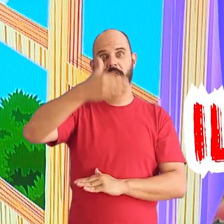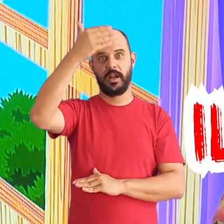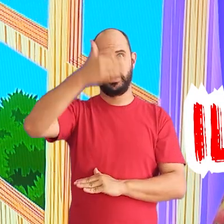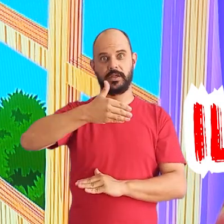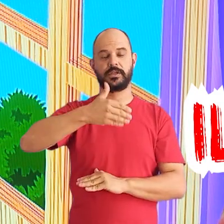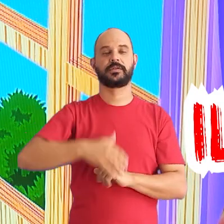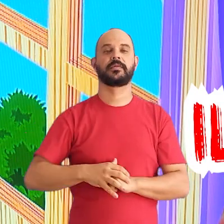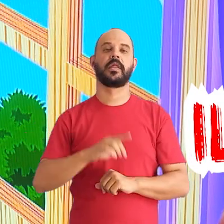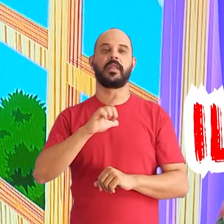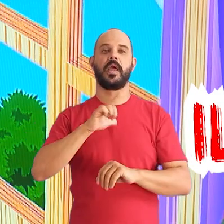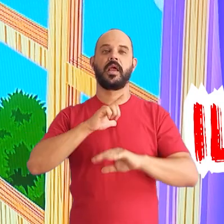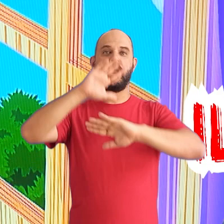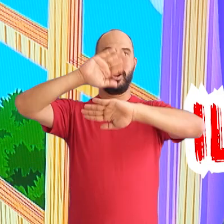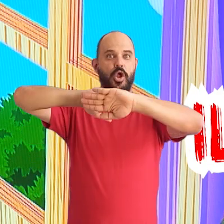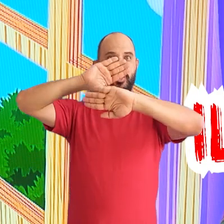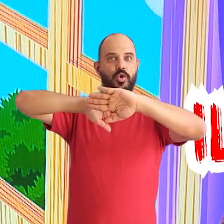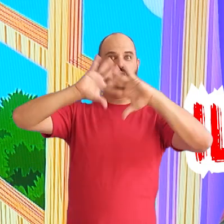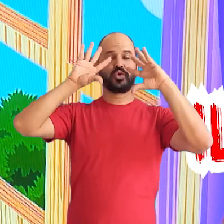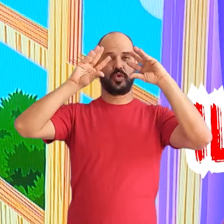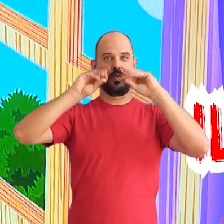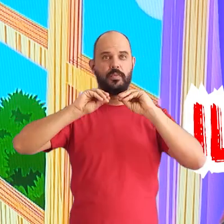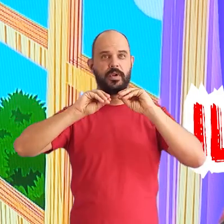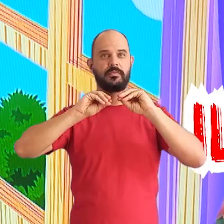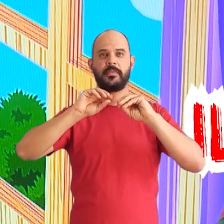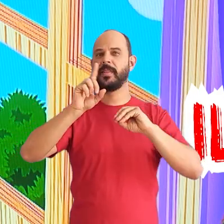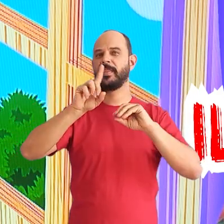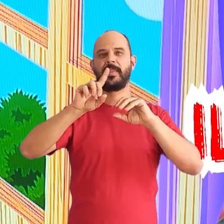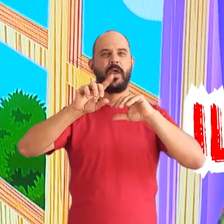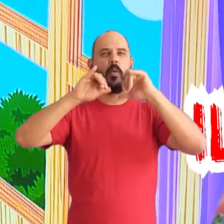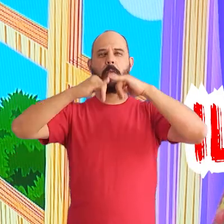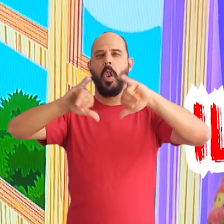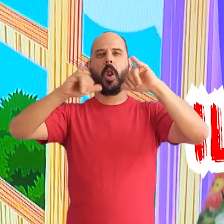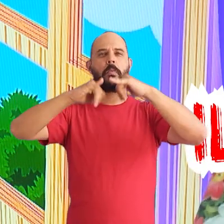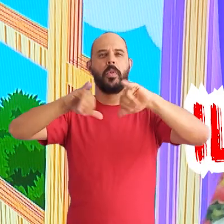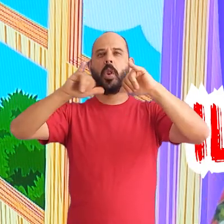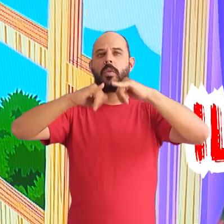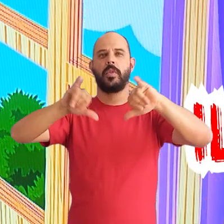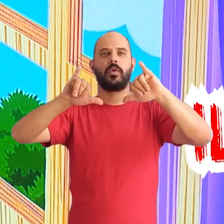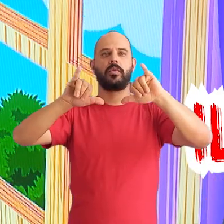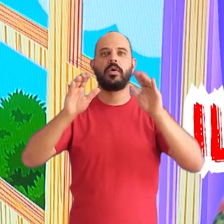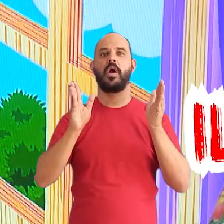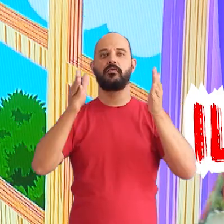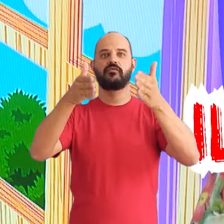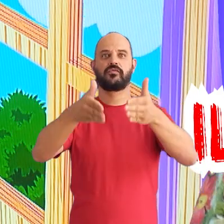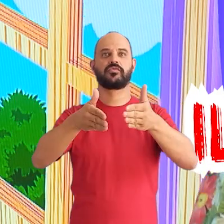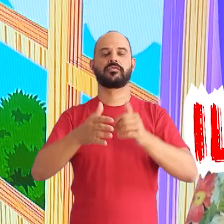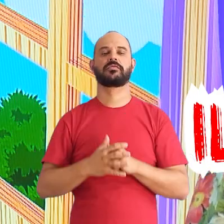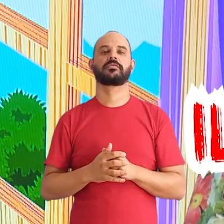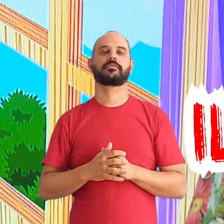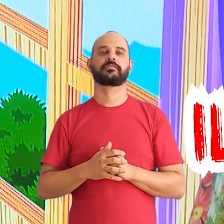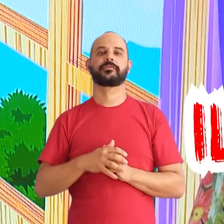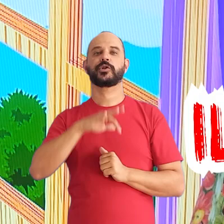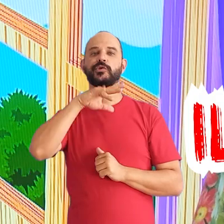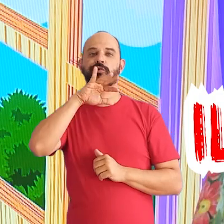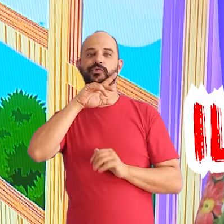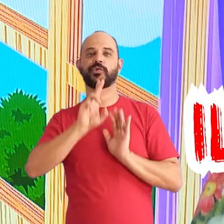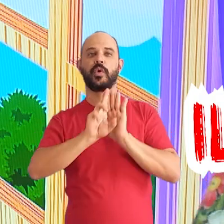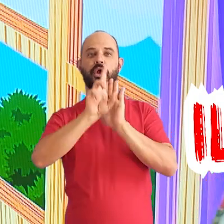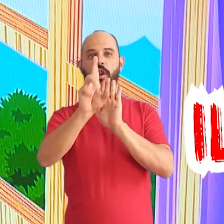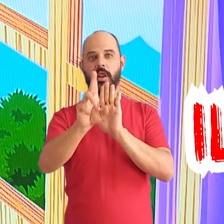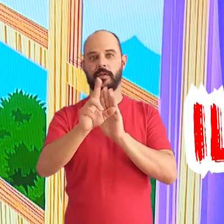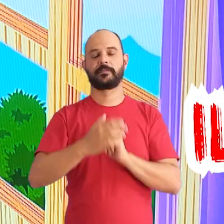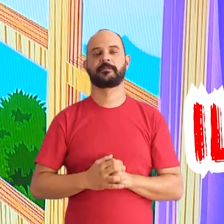a frente do assunto. As sombras ficam atrás dos objetos e assim não transmitem informações sobre a